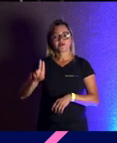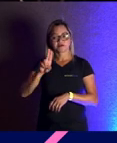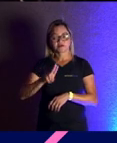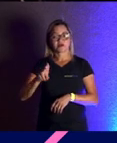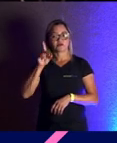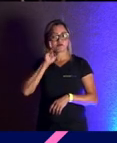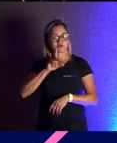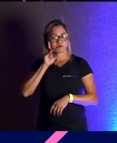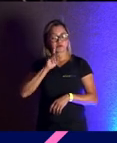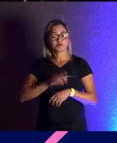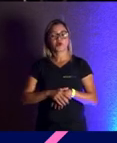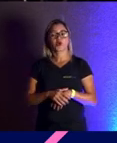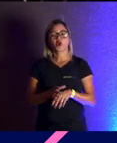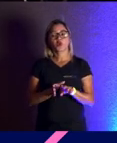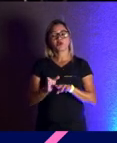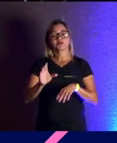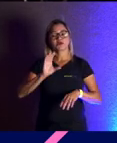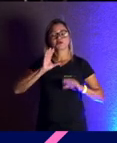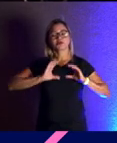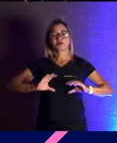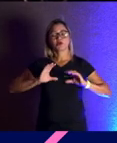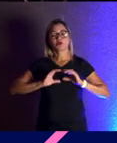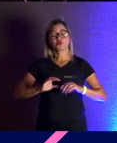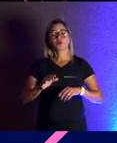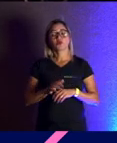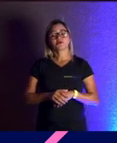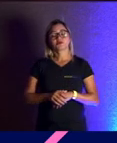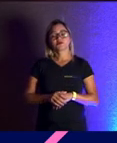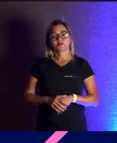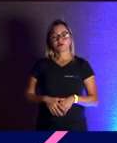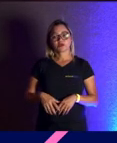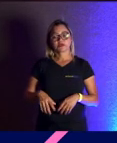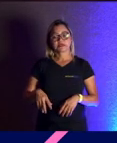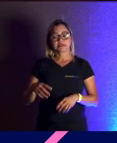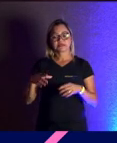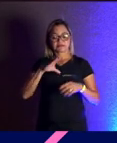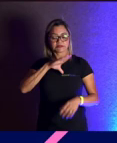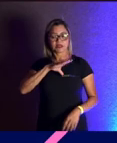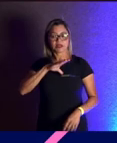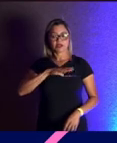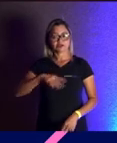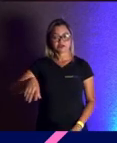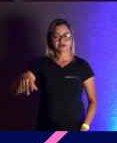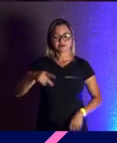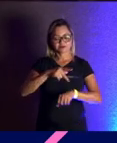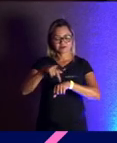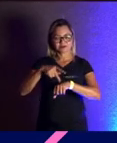Conselho Cidadão de Busca de Pessoas da Cidade de México. Bem-vindo também, Jorge.